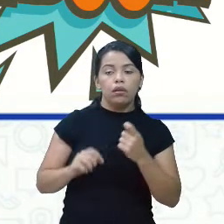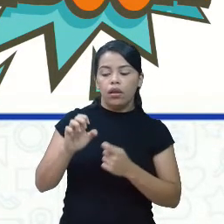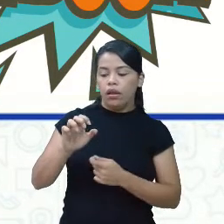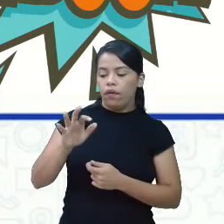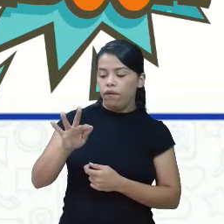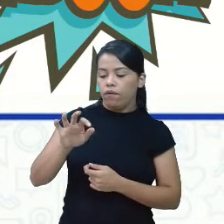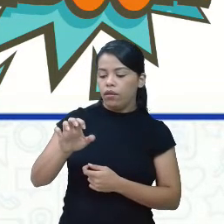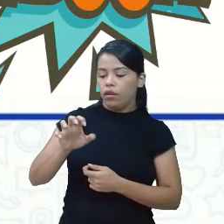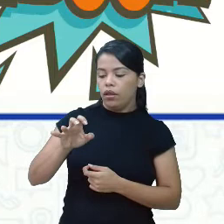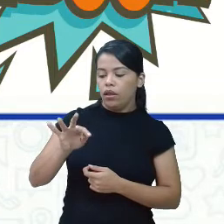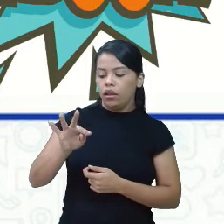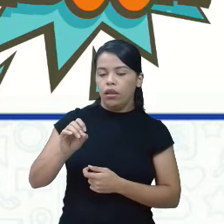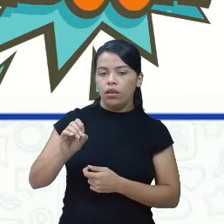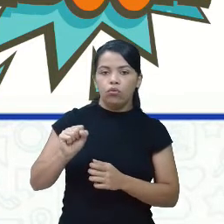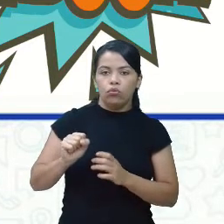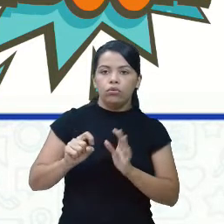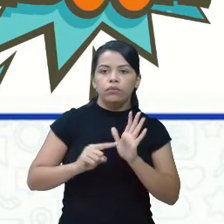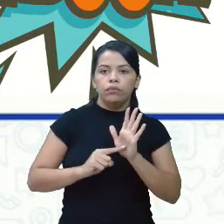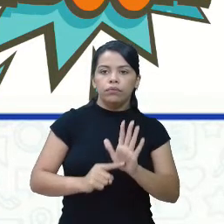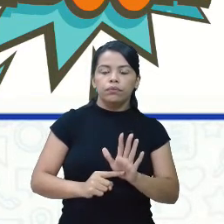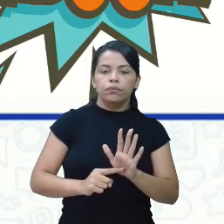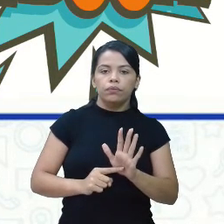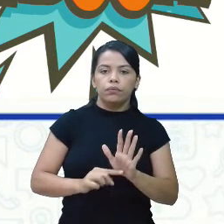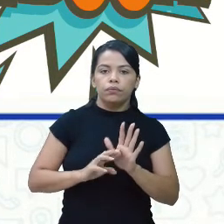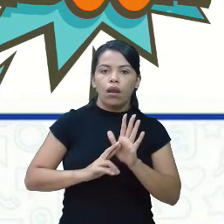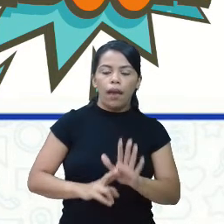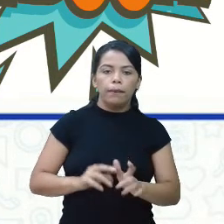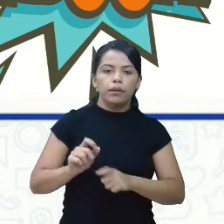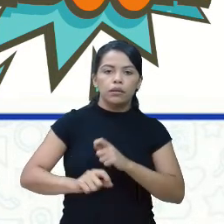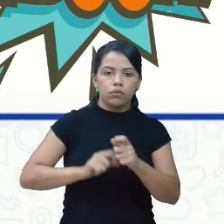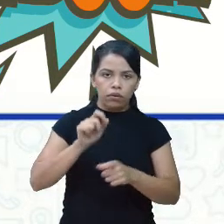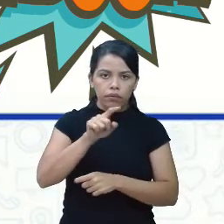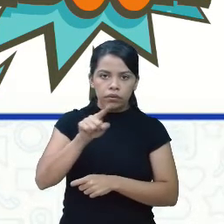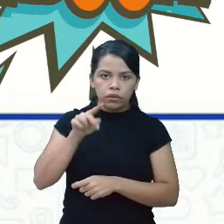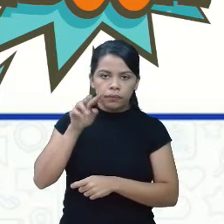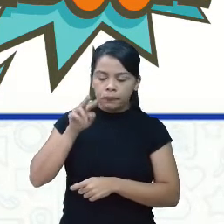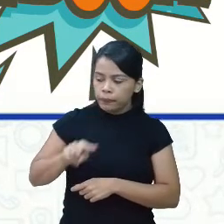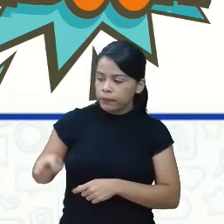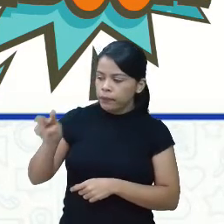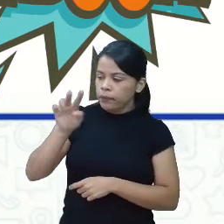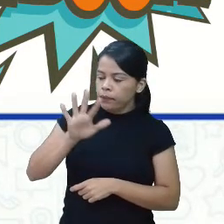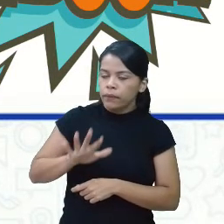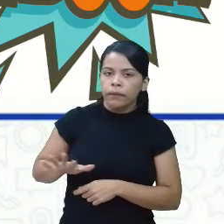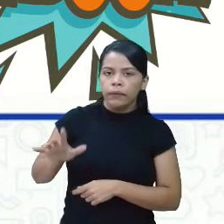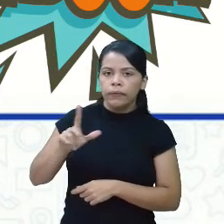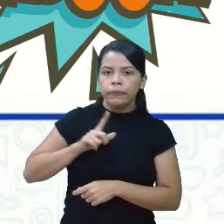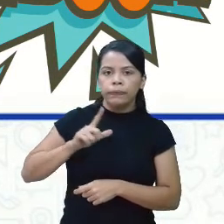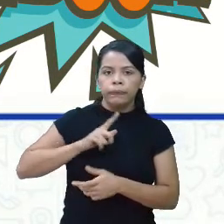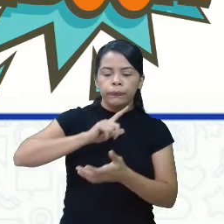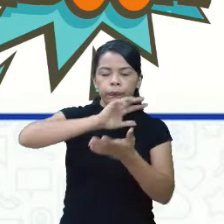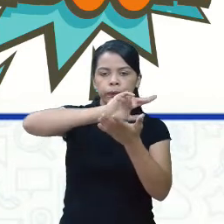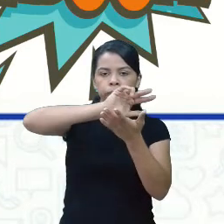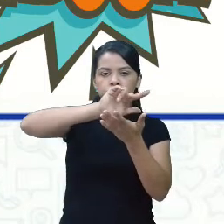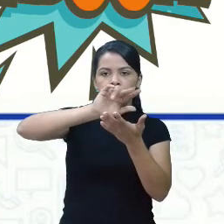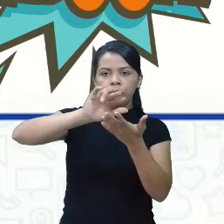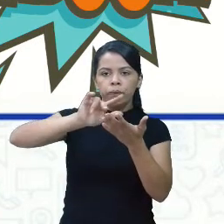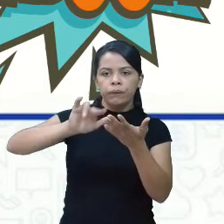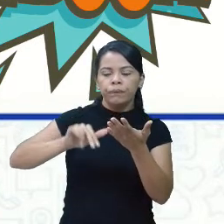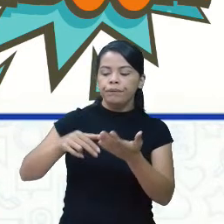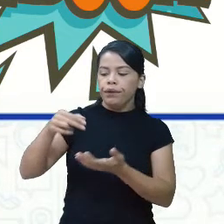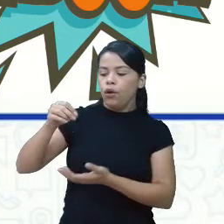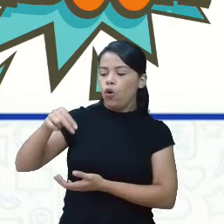aí, essa representação que aí vocês estão vendo visual das diversas sonoridades do ambiente. Isso aí são